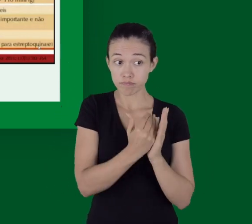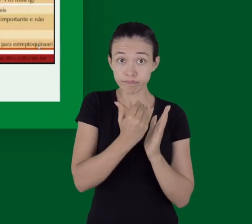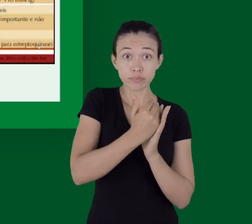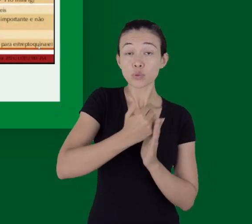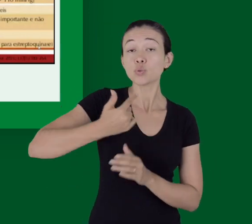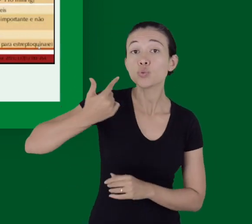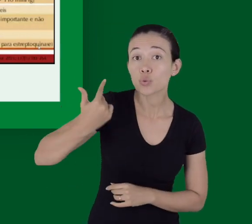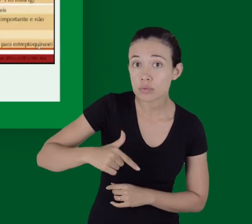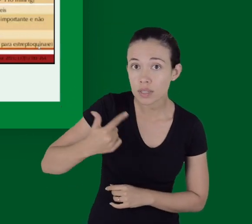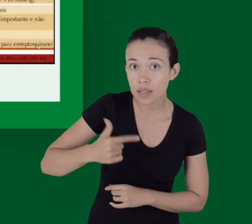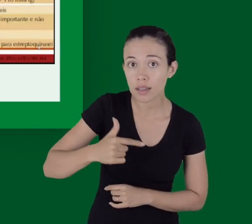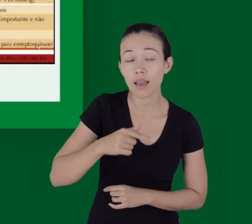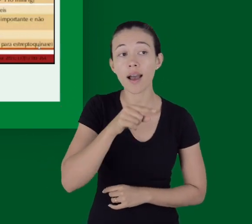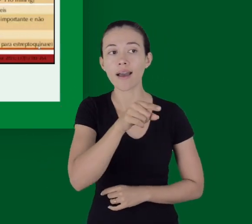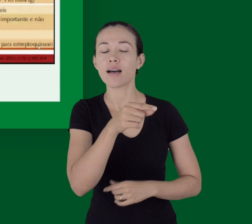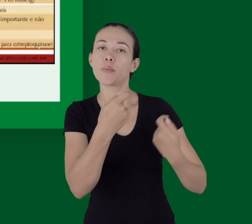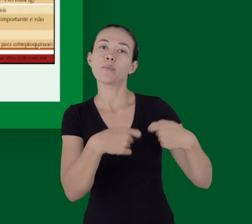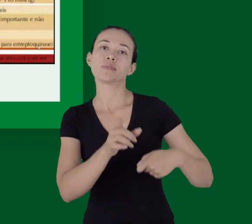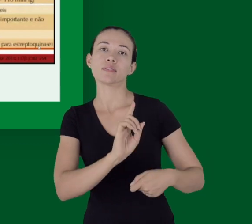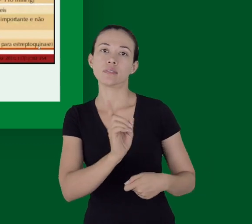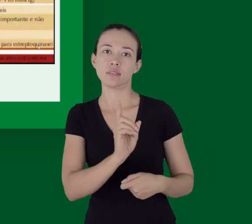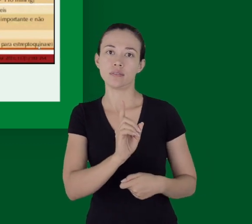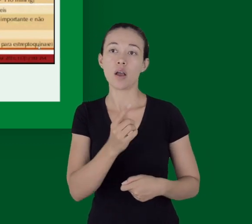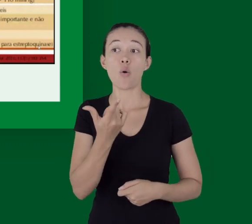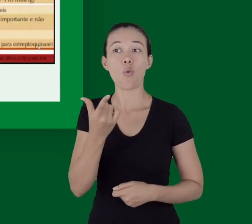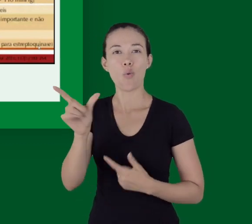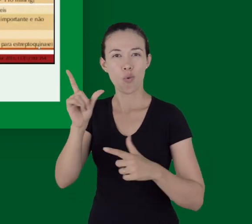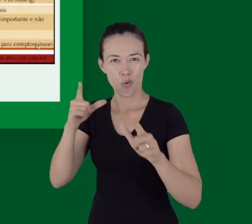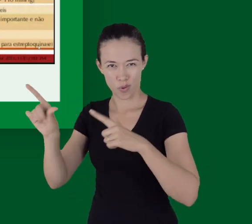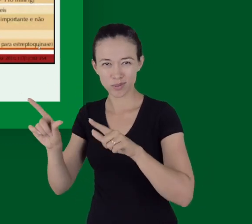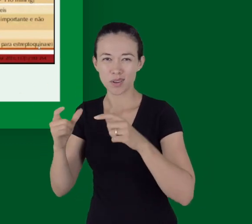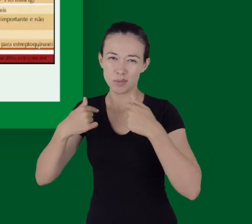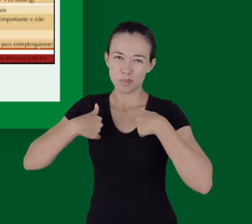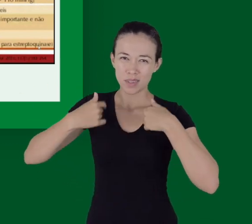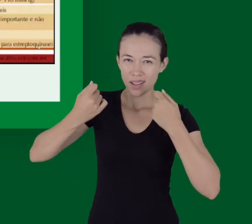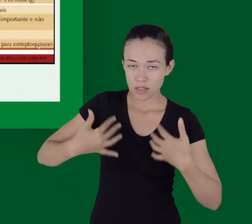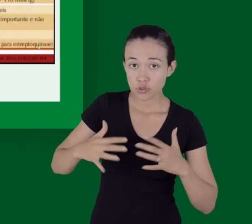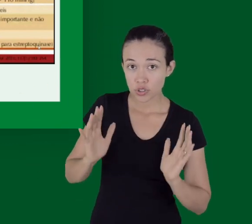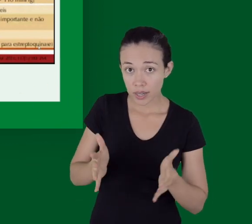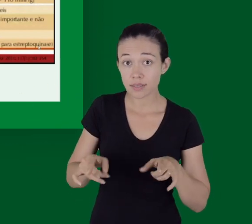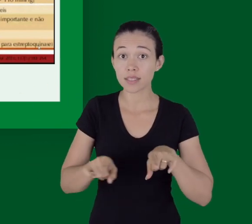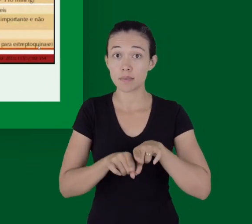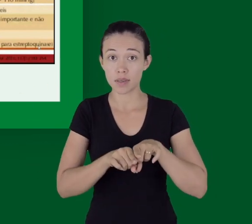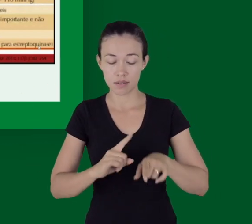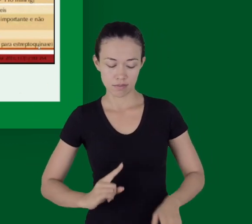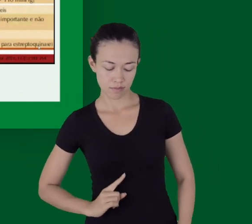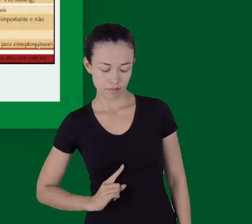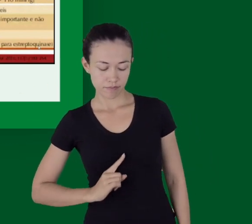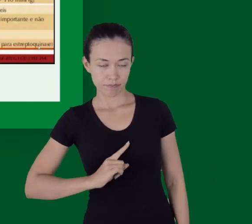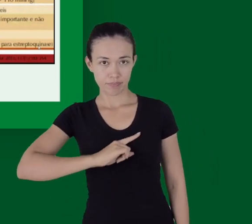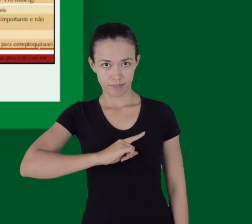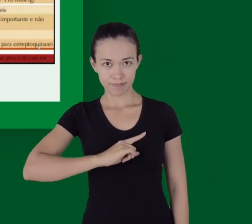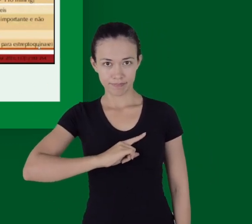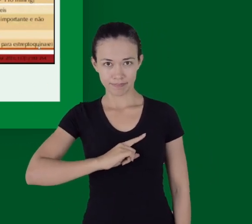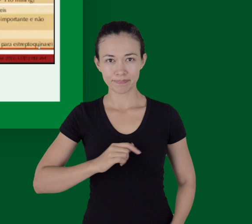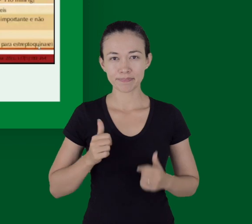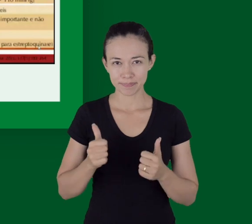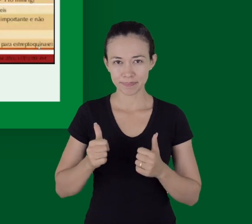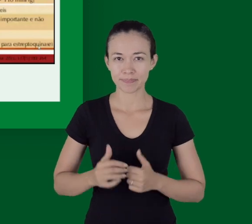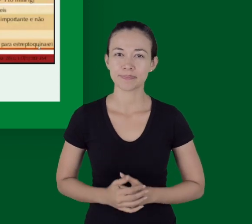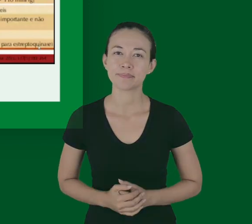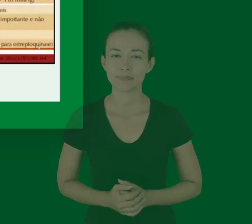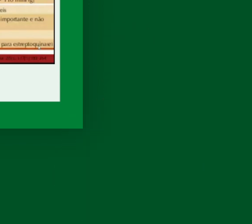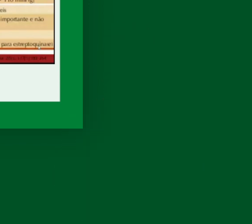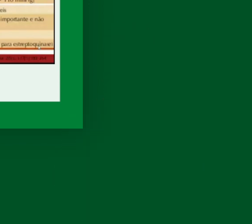para ver o que vai acontecer, tá bom? Então, fibrinolítico, trombolítico, só no infarto com supra. E para fazer o trombolítico, a gente precisa também